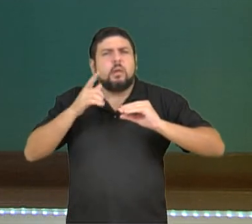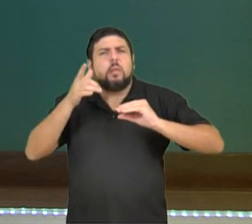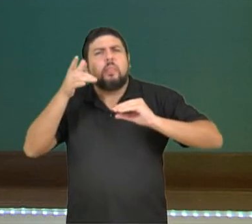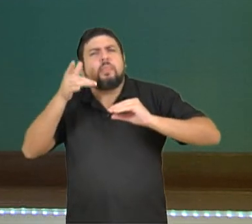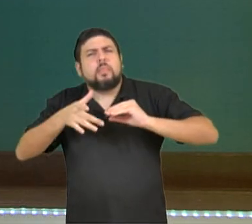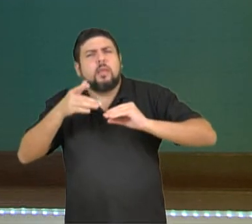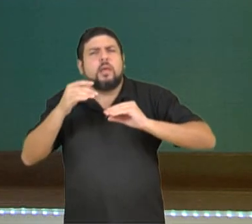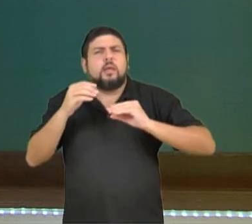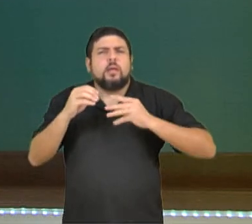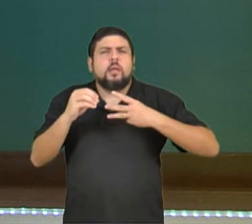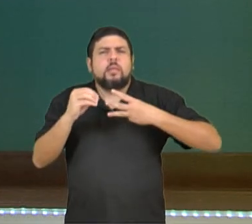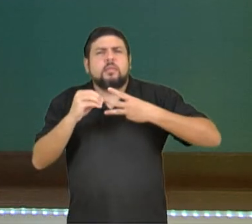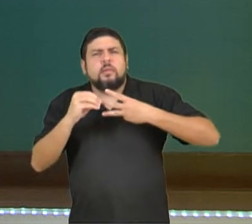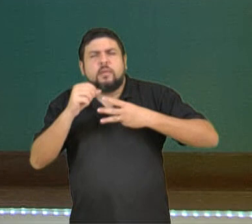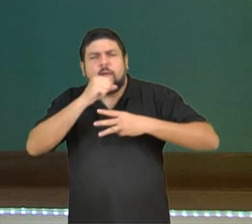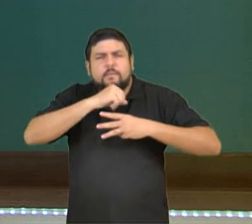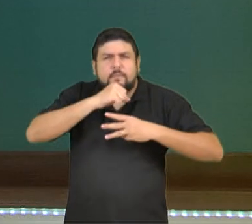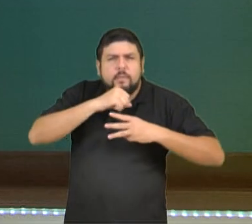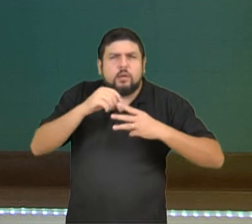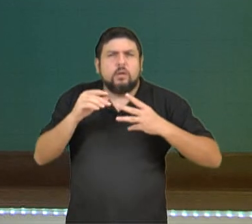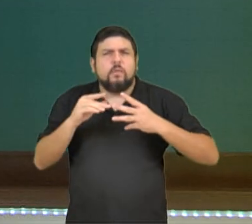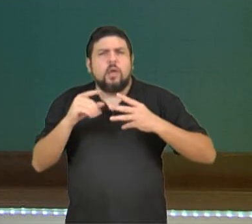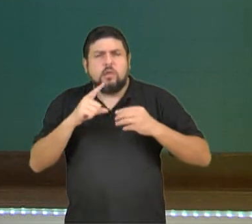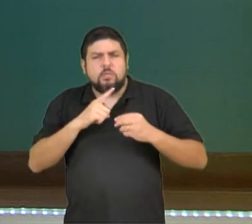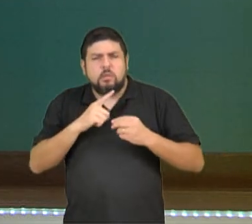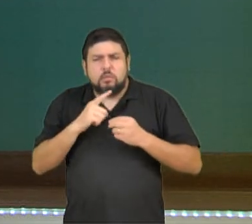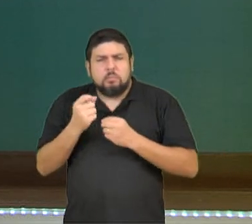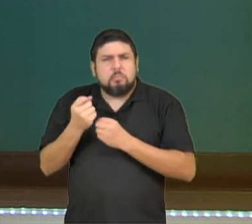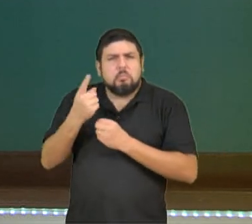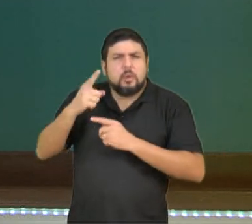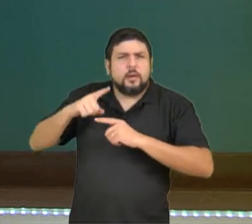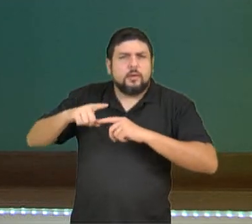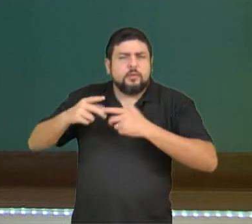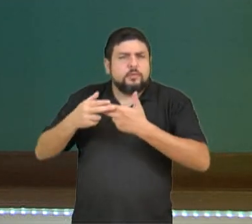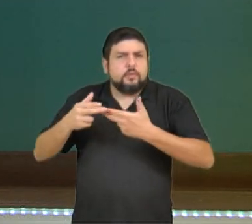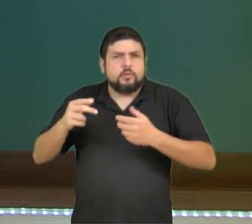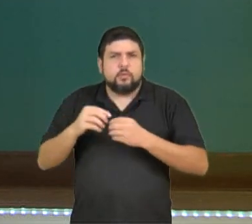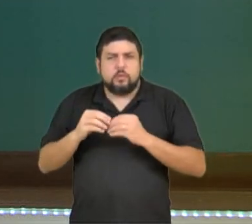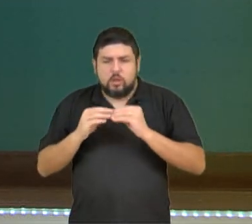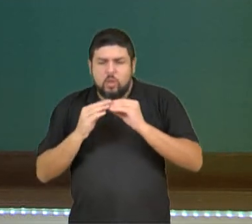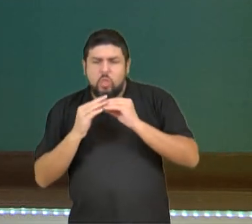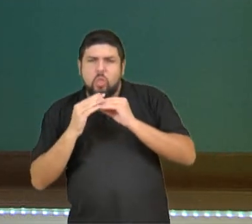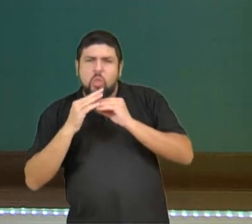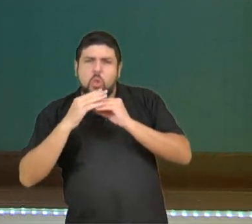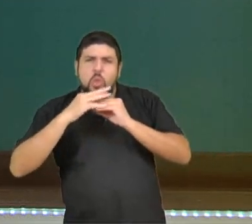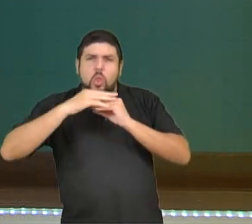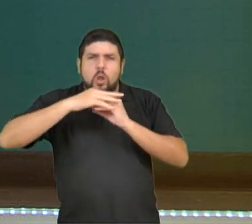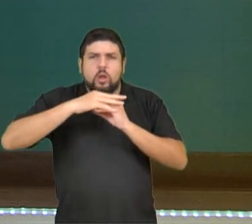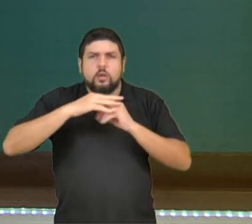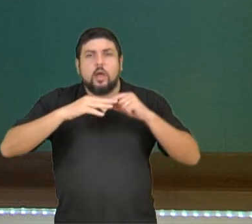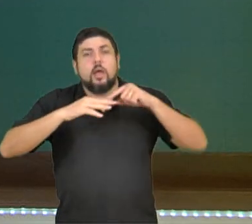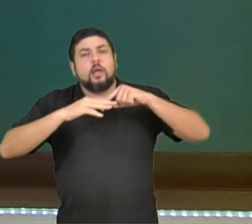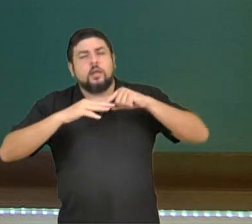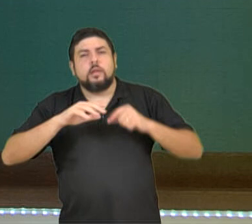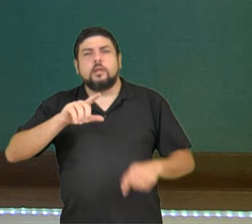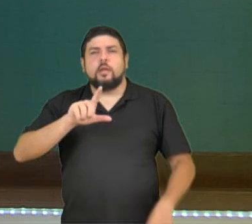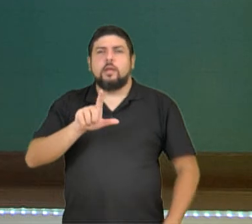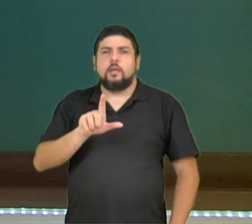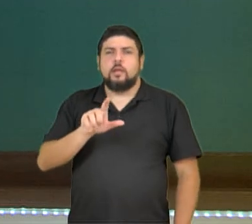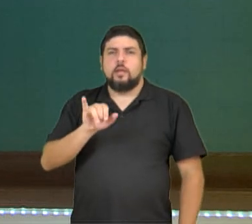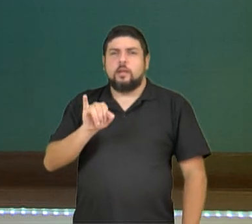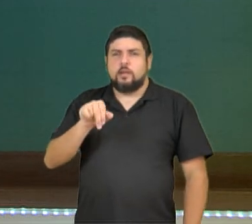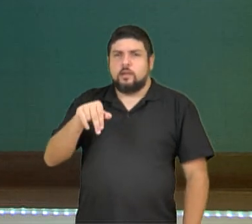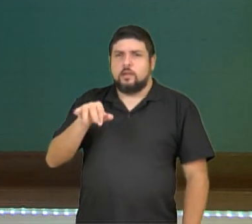de células também, tá? Esse líquido nós vamos denominar ele de linfa. Essa linfa